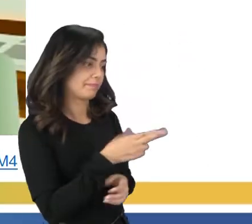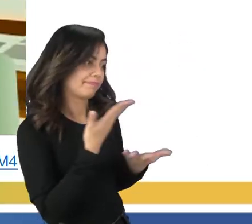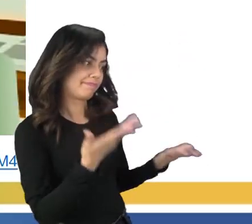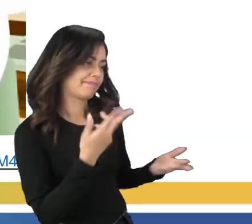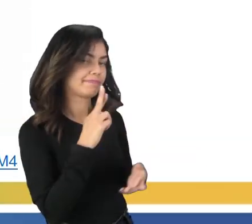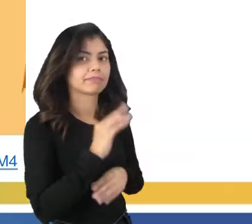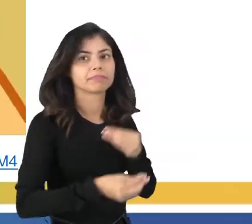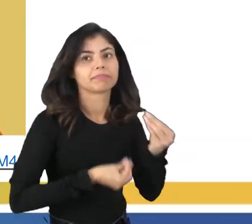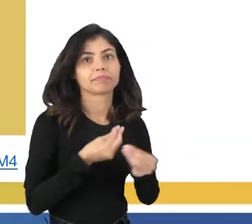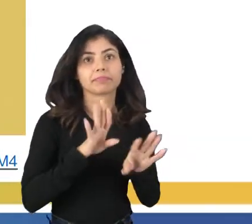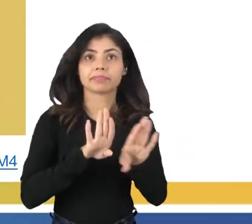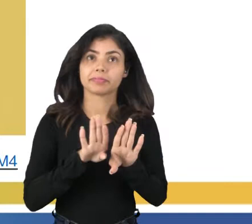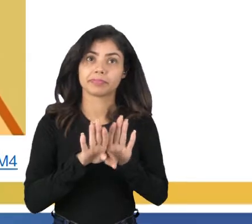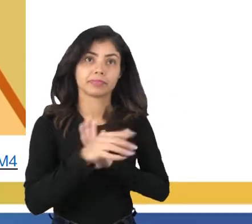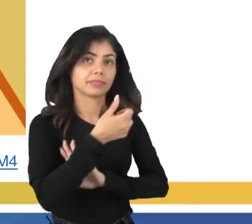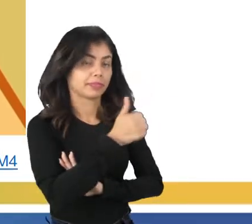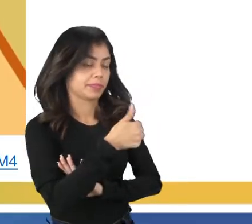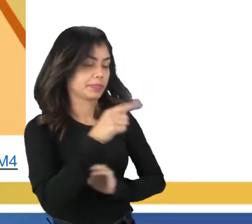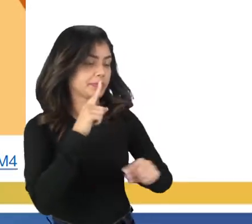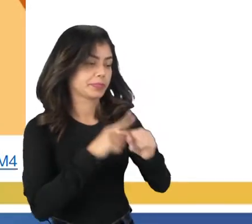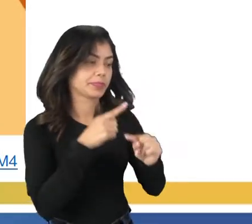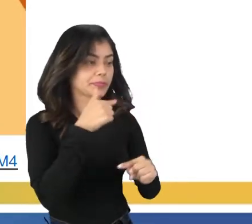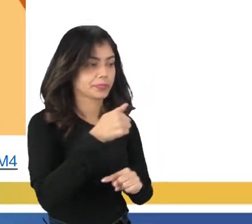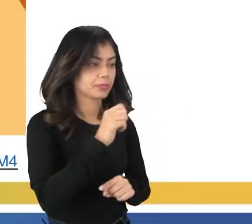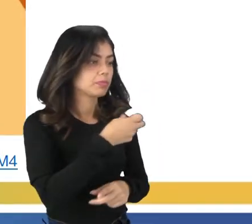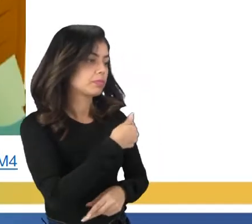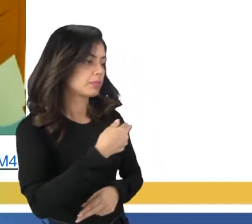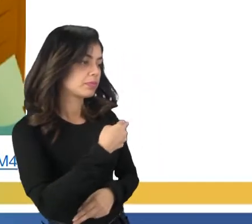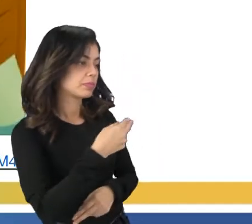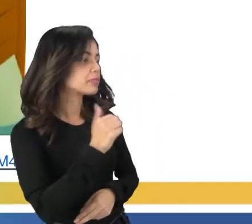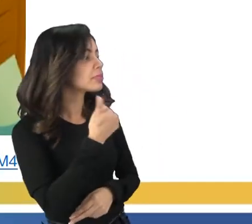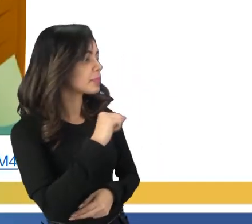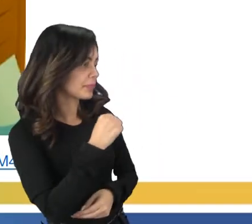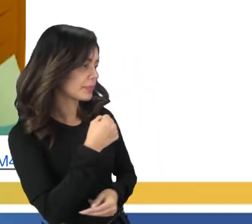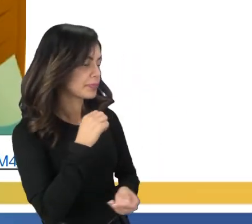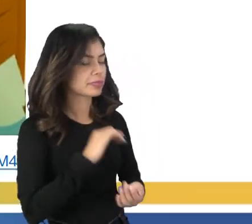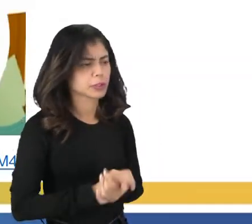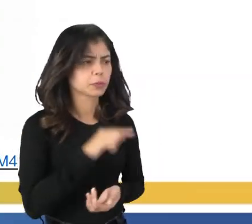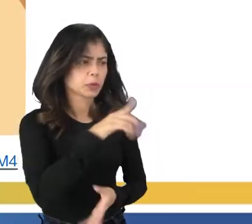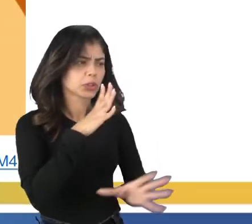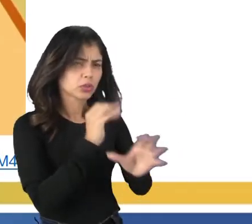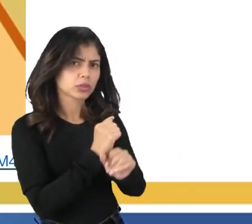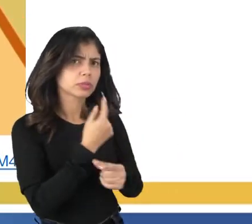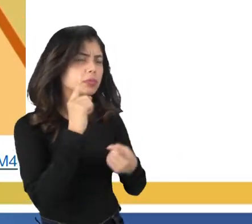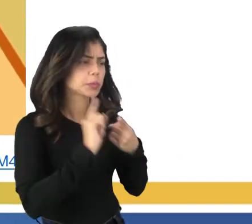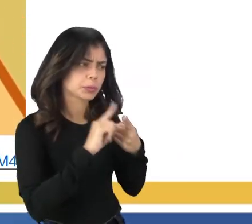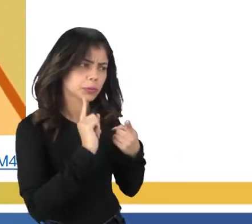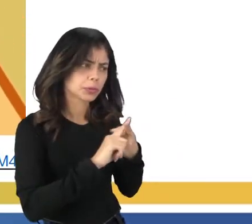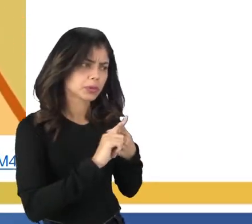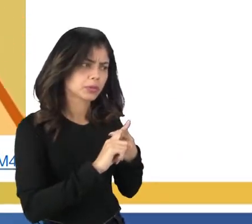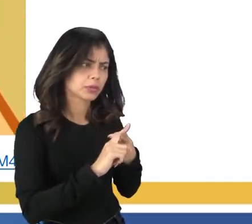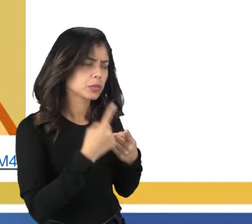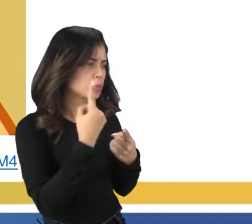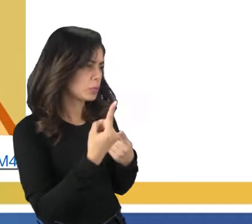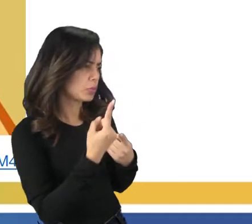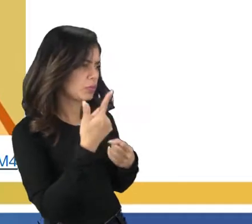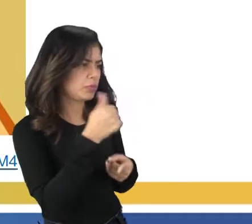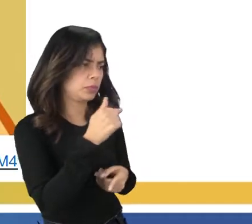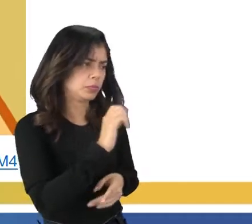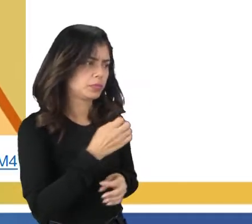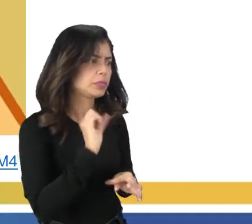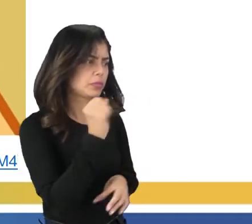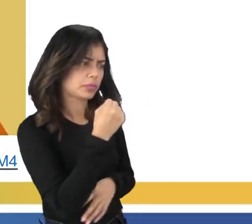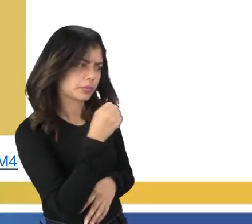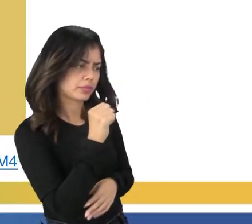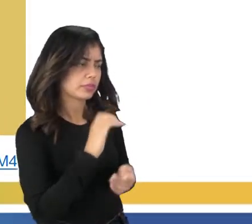cálculo. 11 mais 7 igual 18. Você soma primeiro 1 mais 7 e